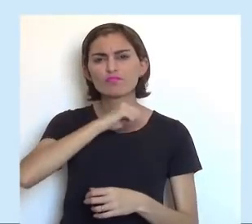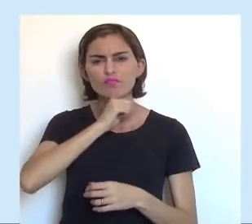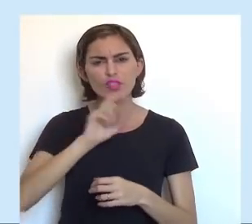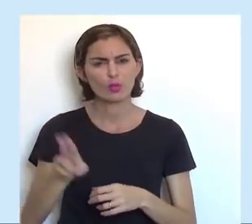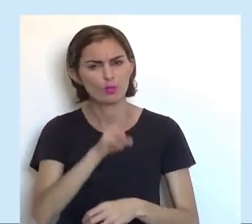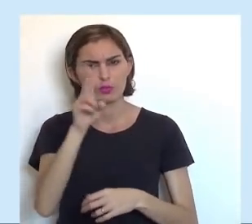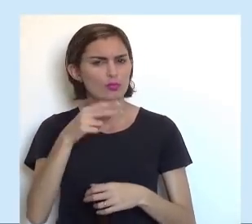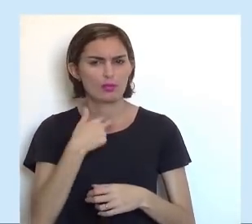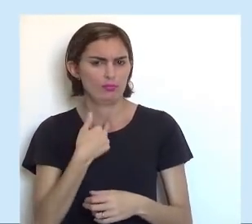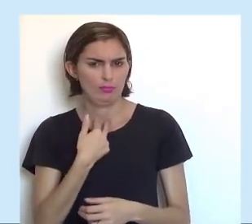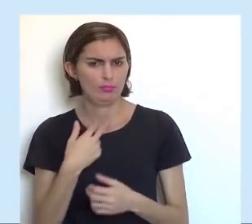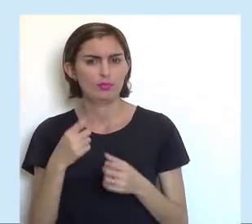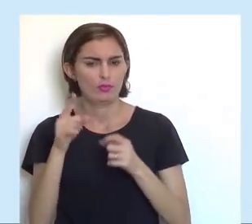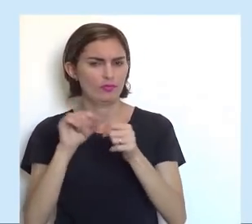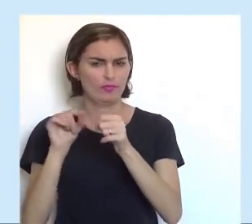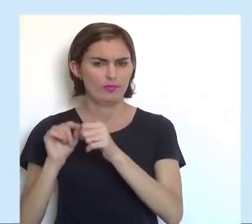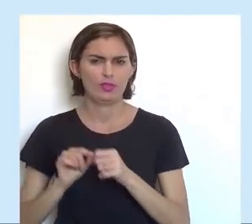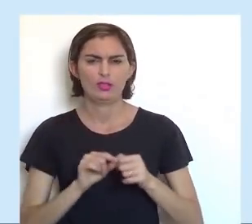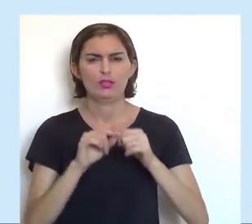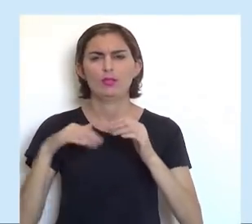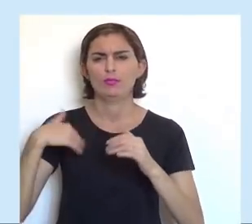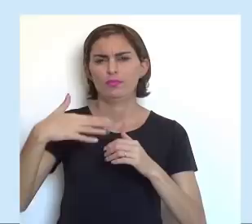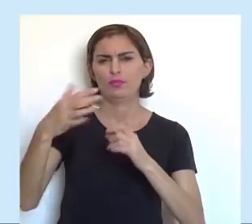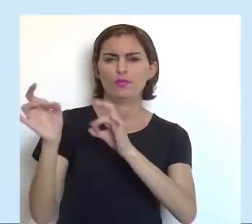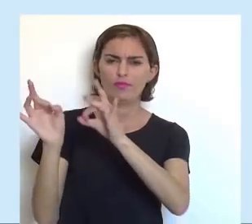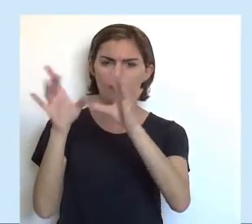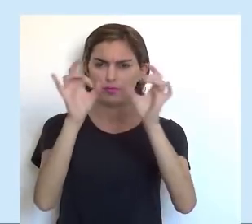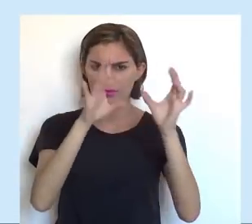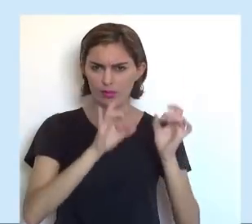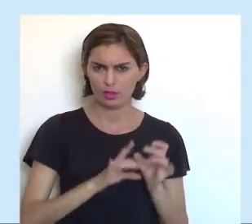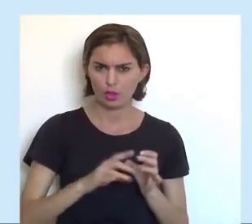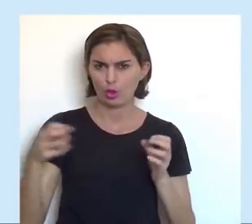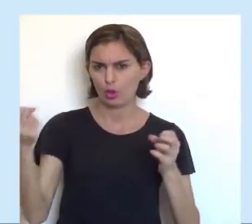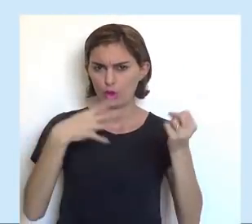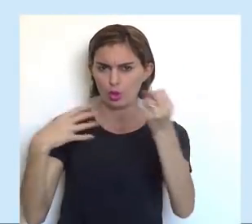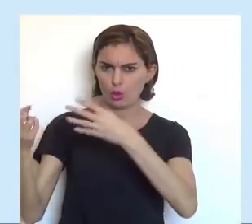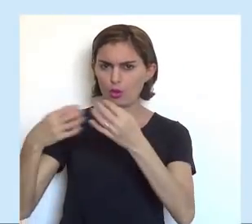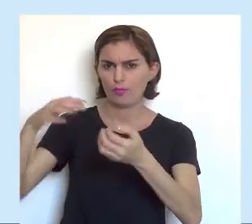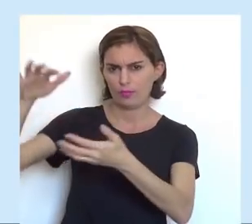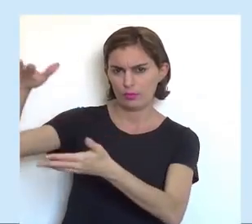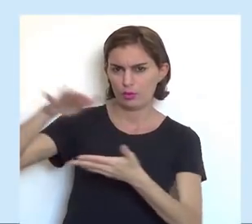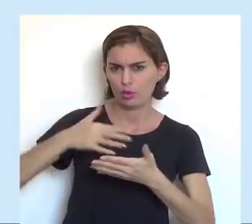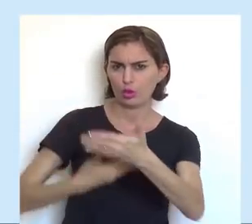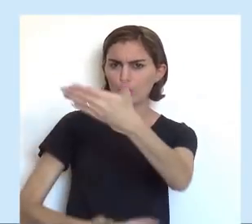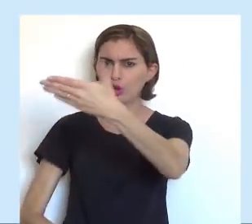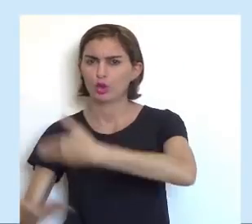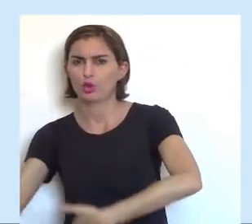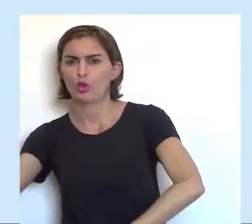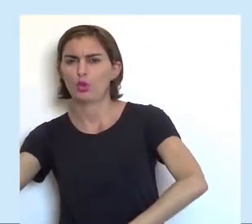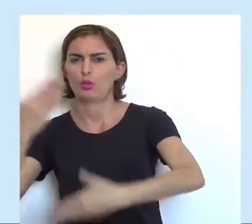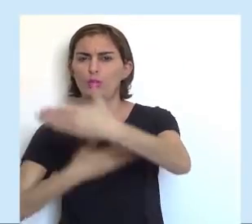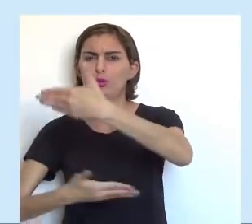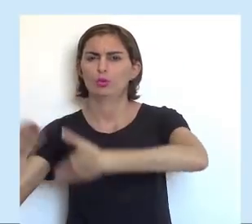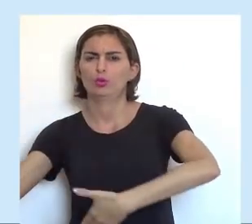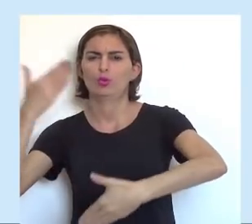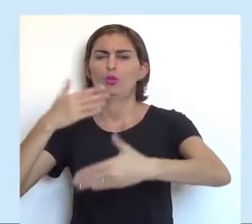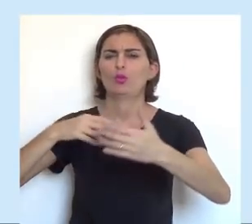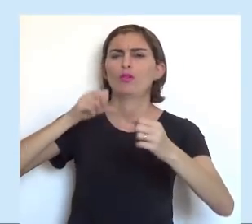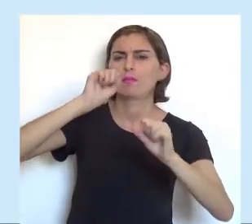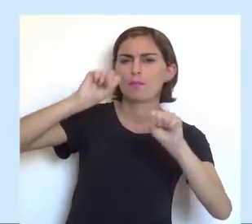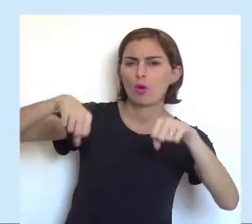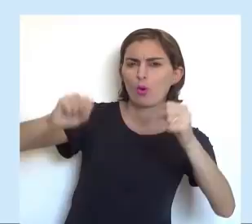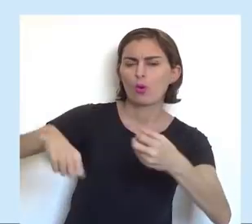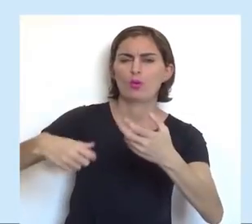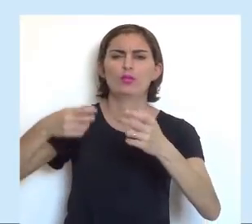inservíveis que eram produzidos, né? Ou seja, à medida que eram vendidos os pneus novos, eram trocados pneus novos de seus carros,